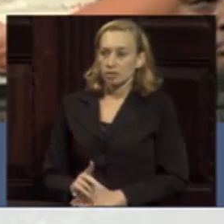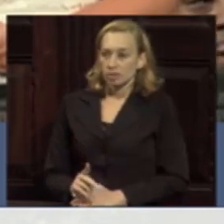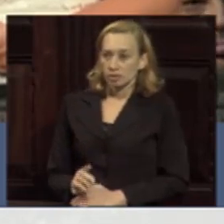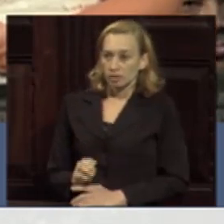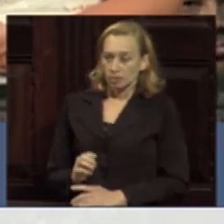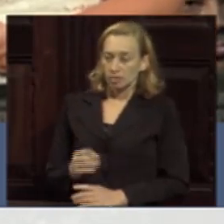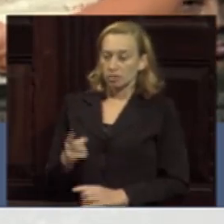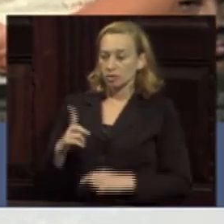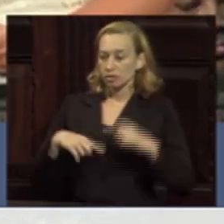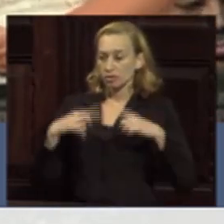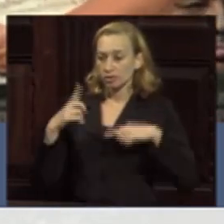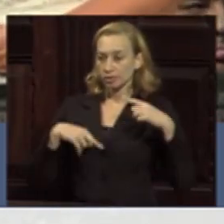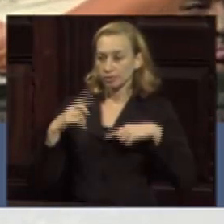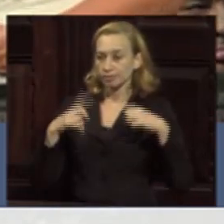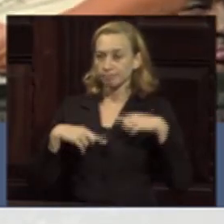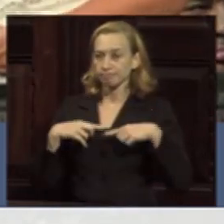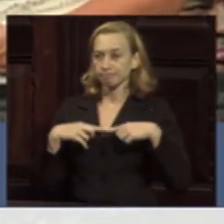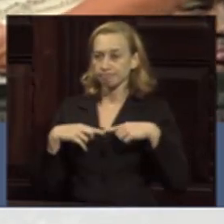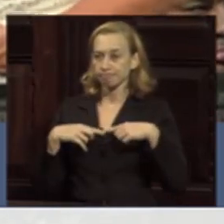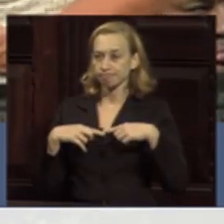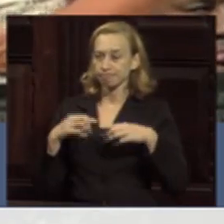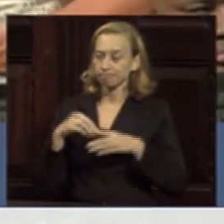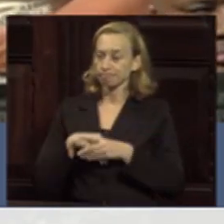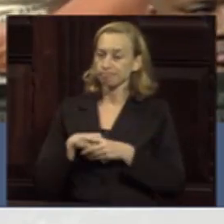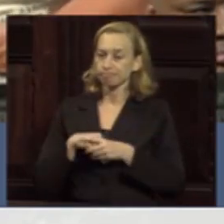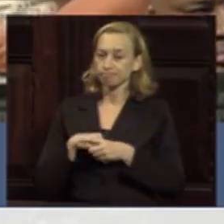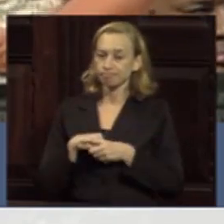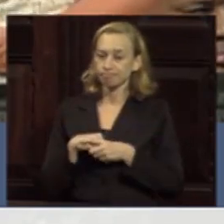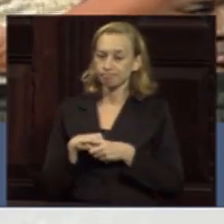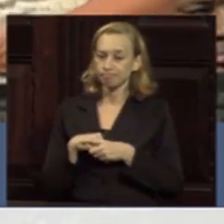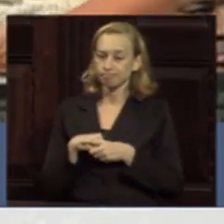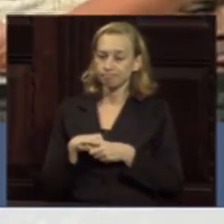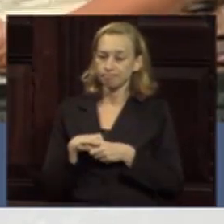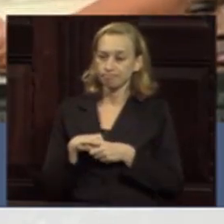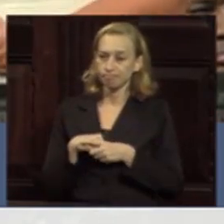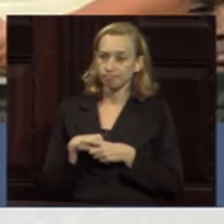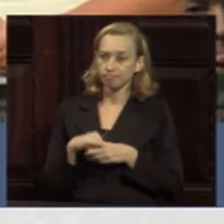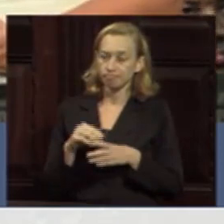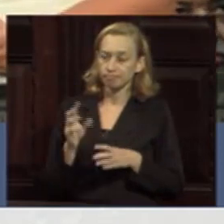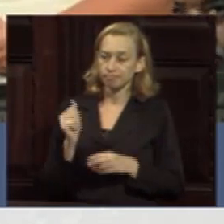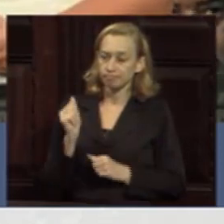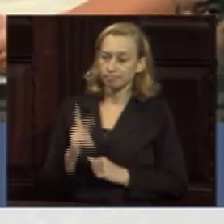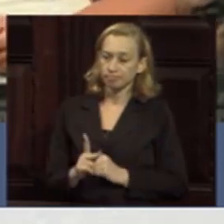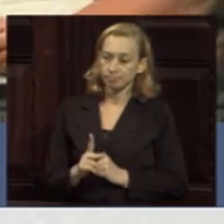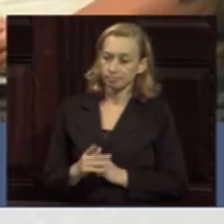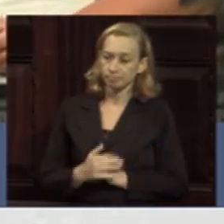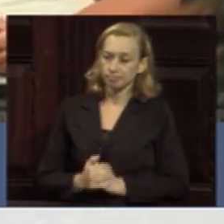Em discussão. Em votação. Favorável pela discussão. Aprovado.